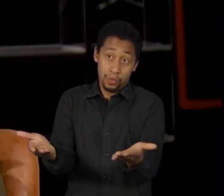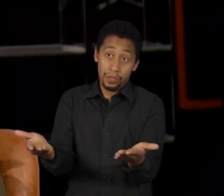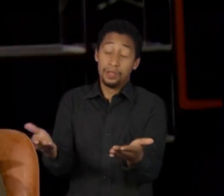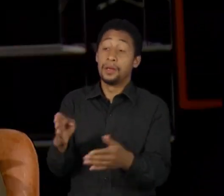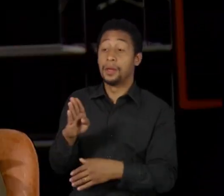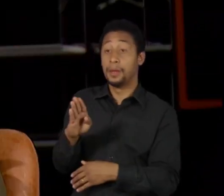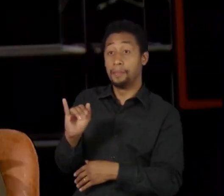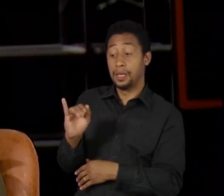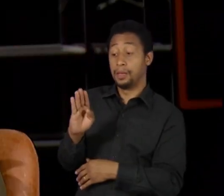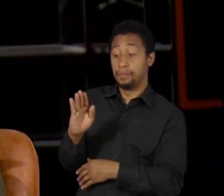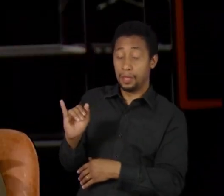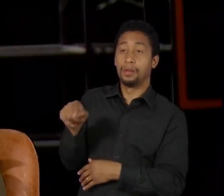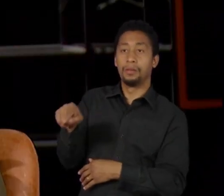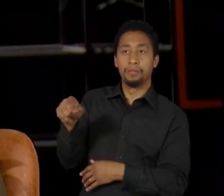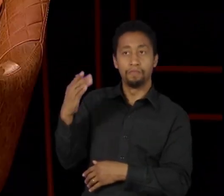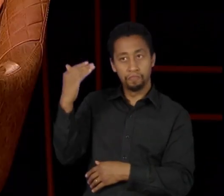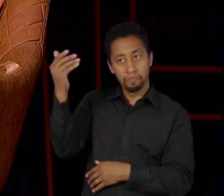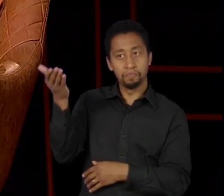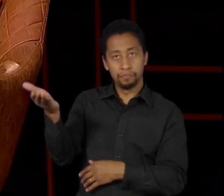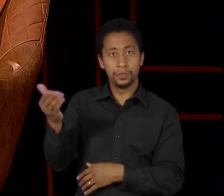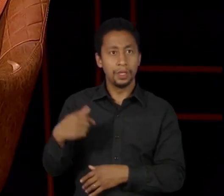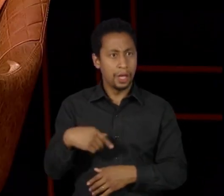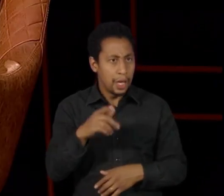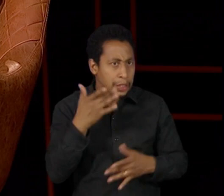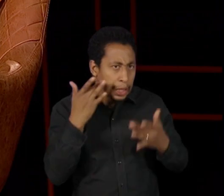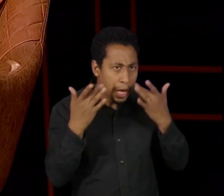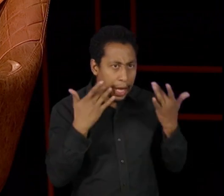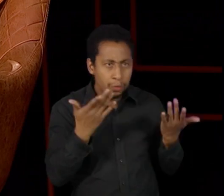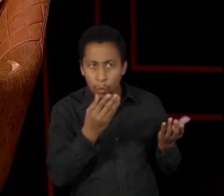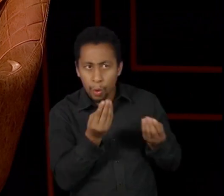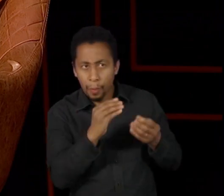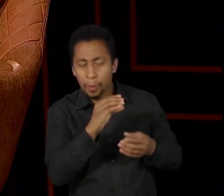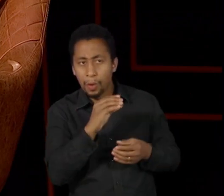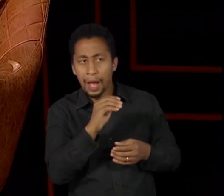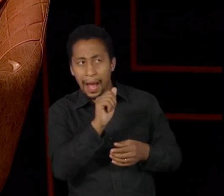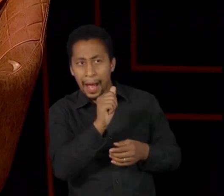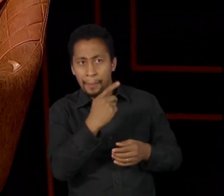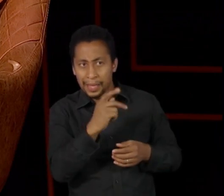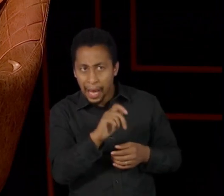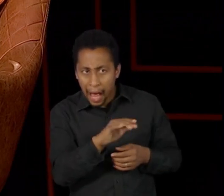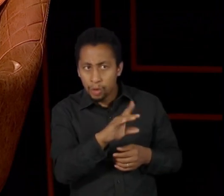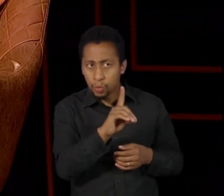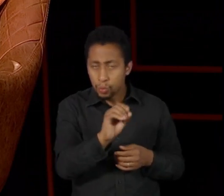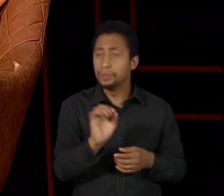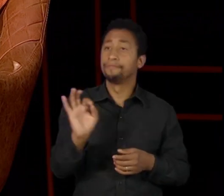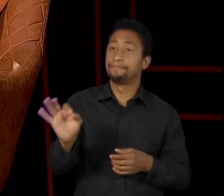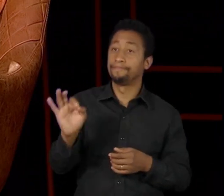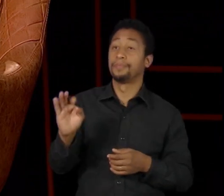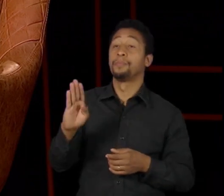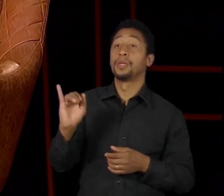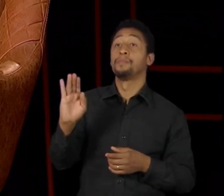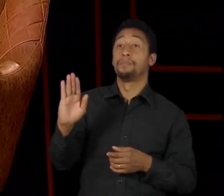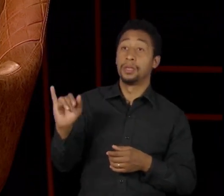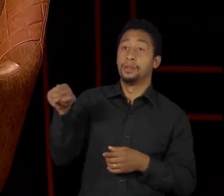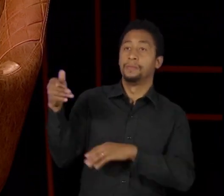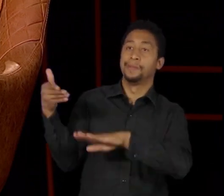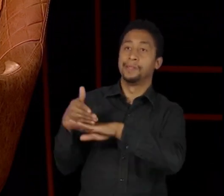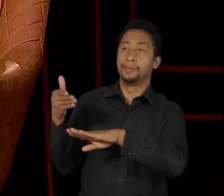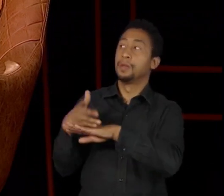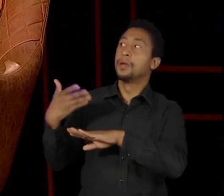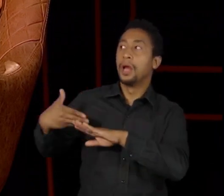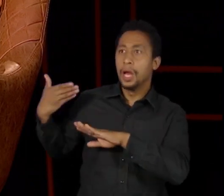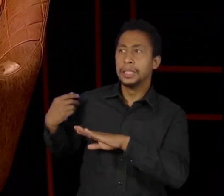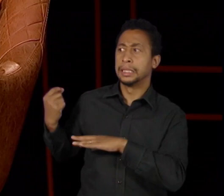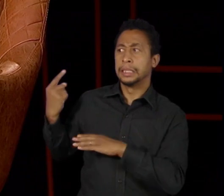Ferreira. Teatro aplicado, né? Teatro aplicado, que hoje é o Bibi Ferreira. E eram condições muito